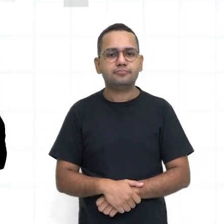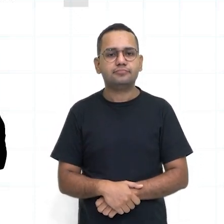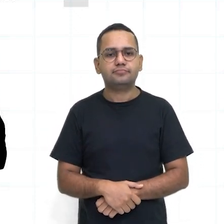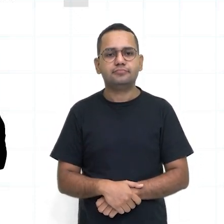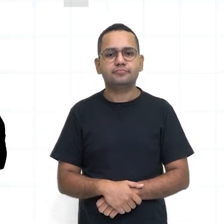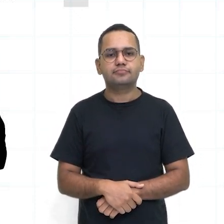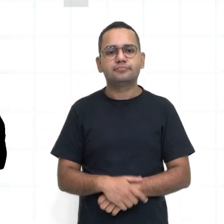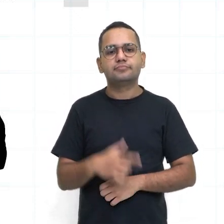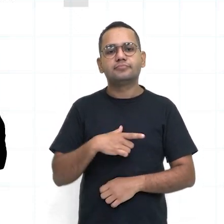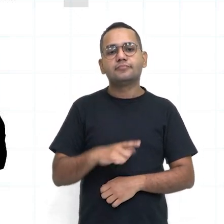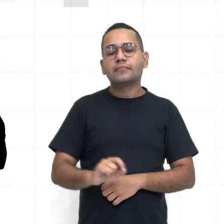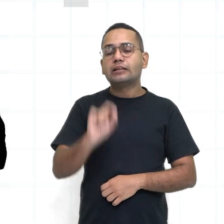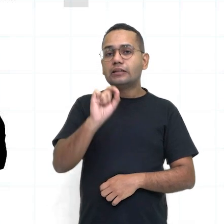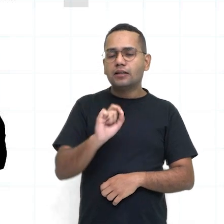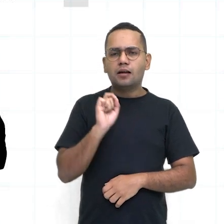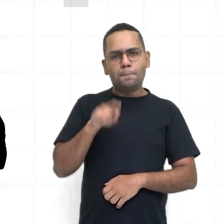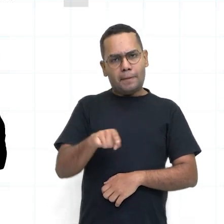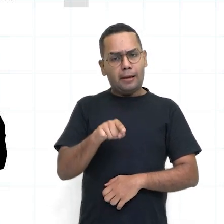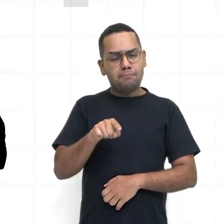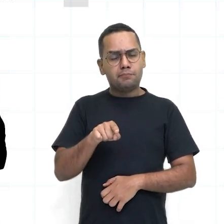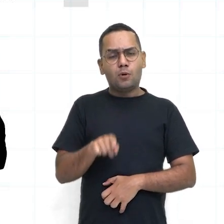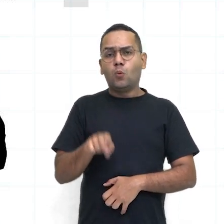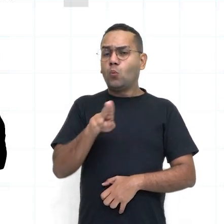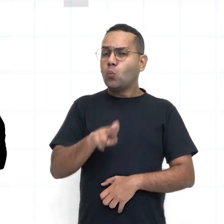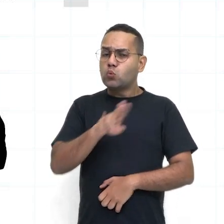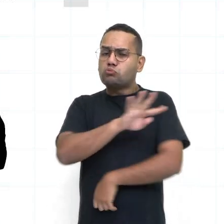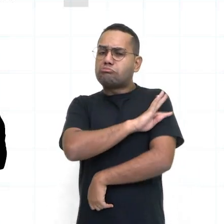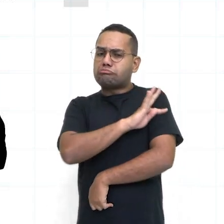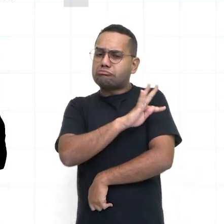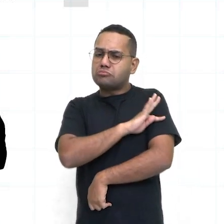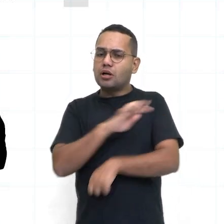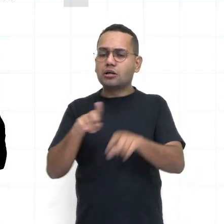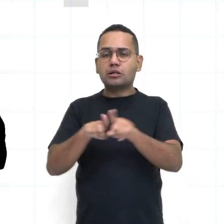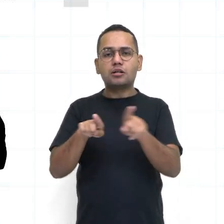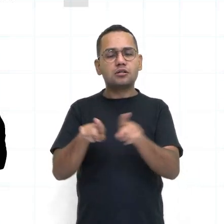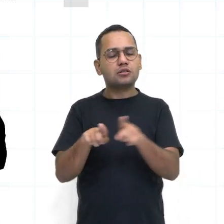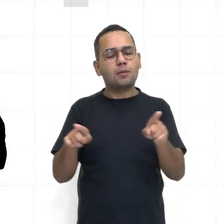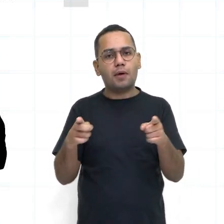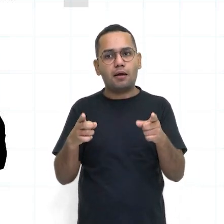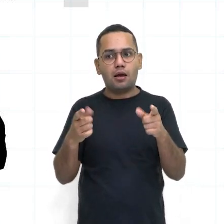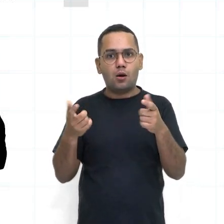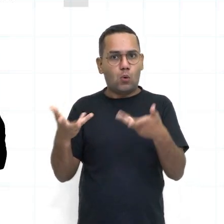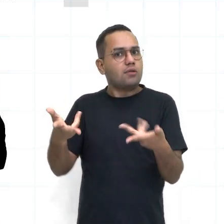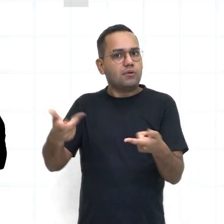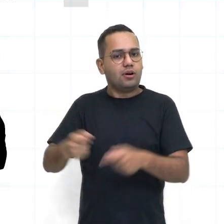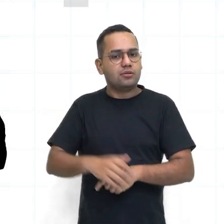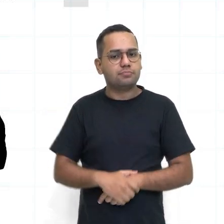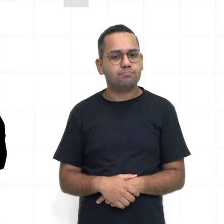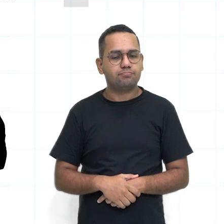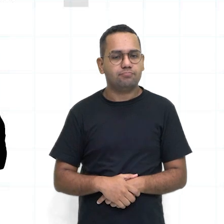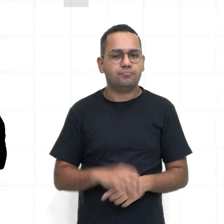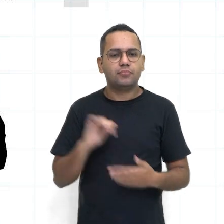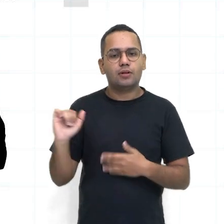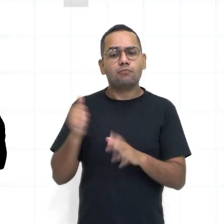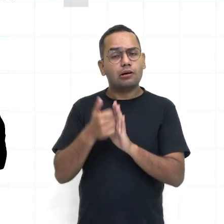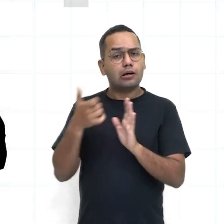das formas de dança mais técnica e refinada. As primeiras características incluem,